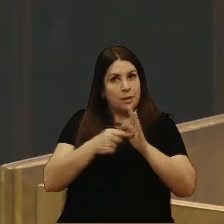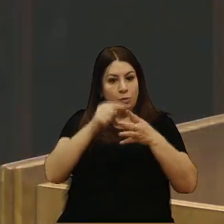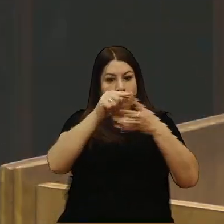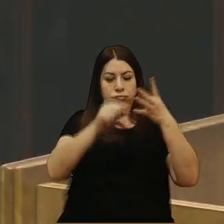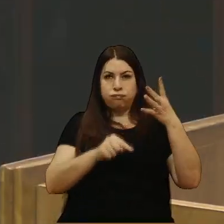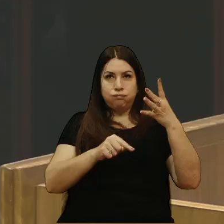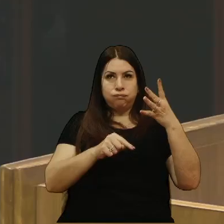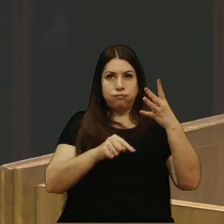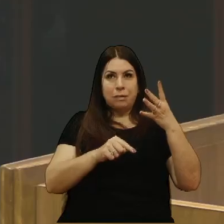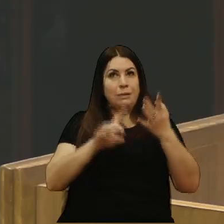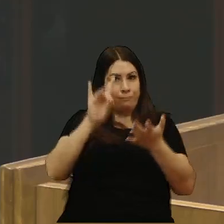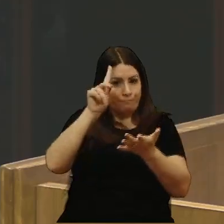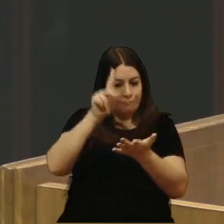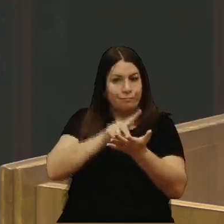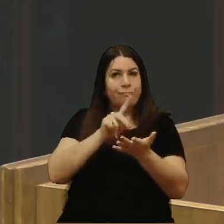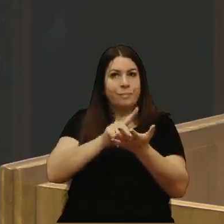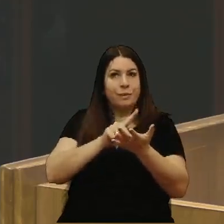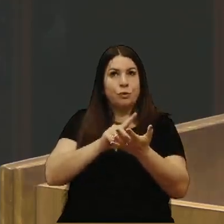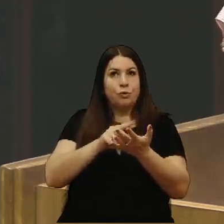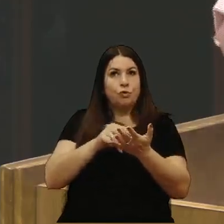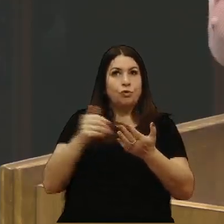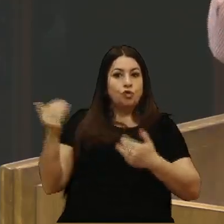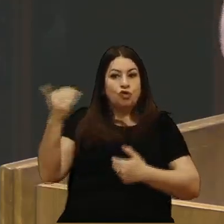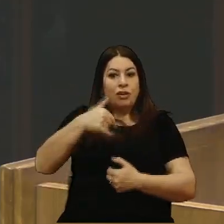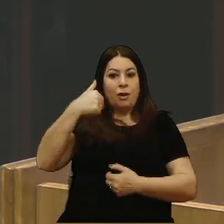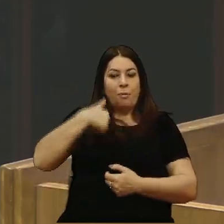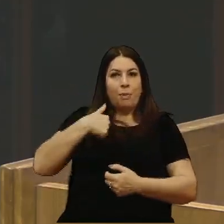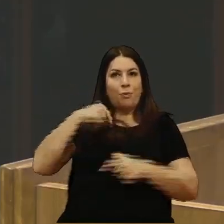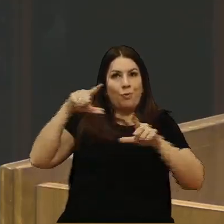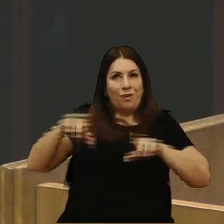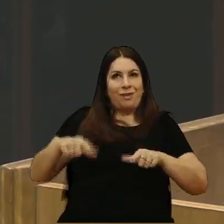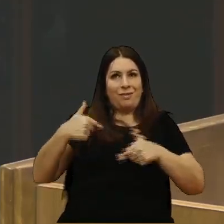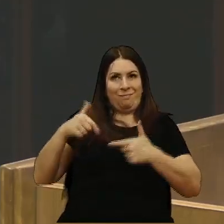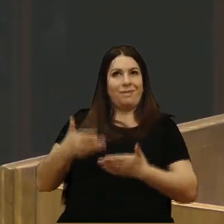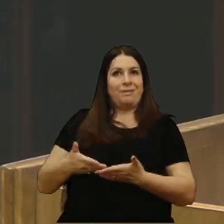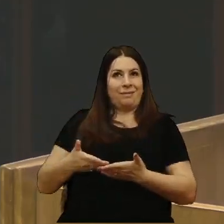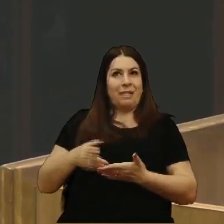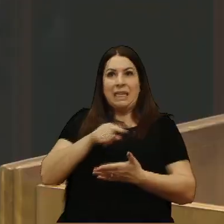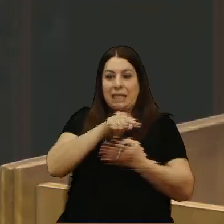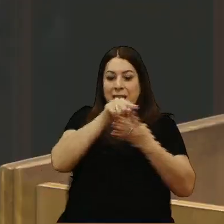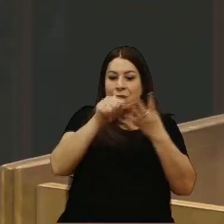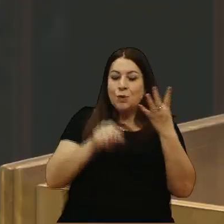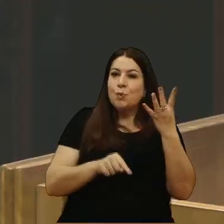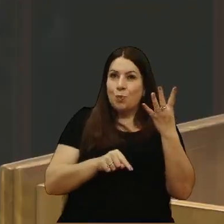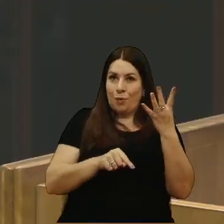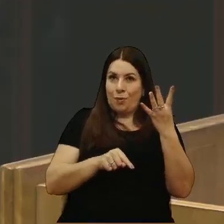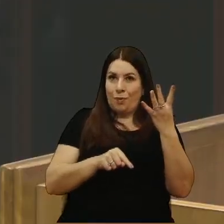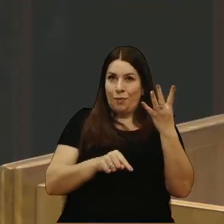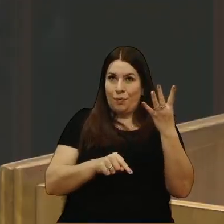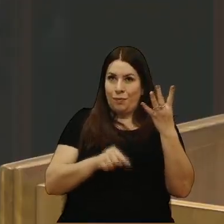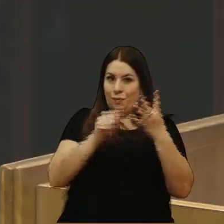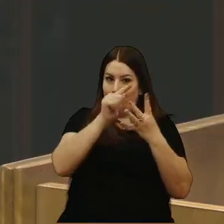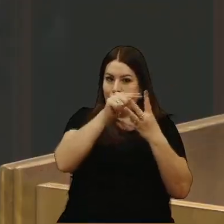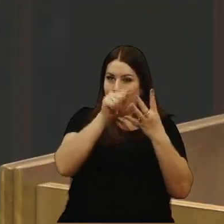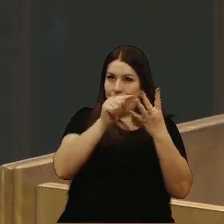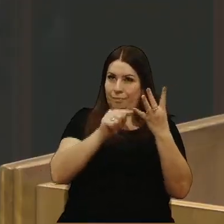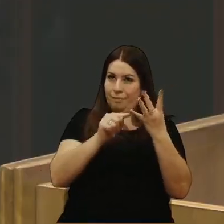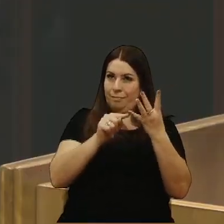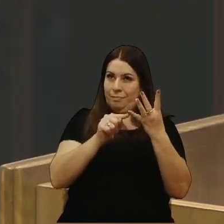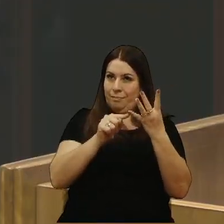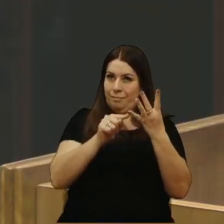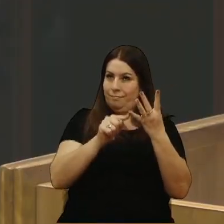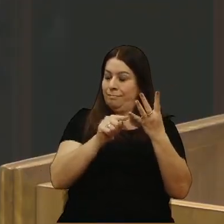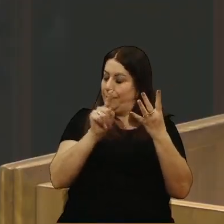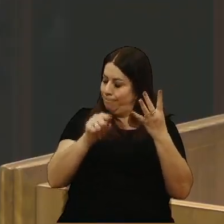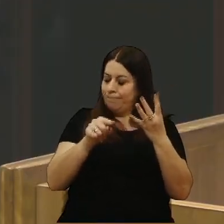que são fáticos, são os que chegaram ao meu gabinete. E desses 4 casos tácitos